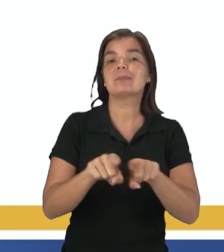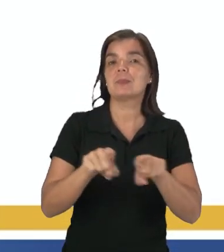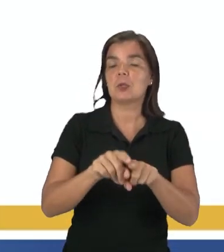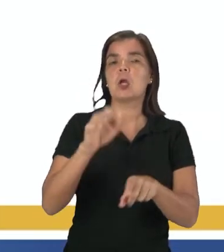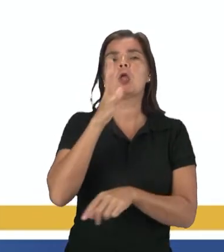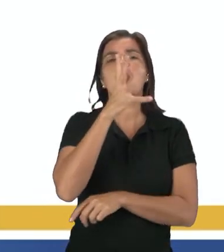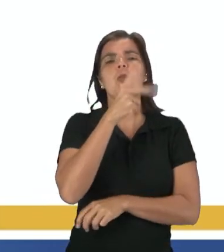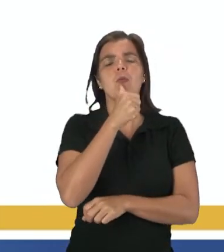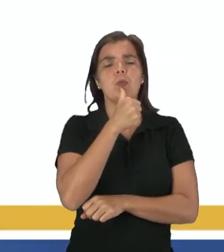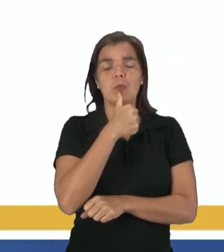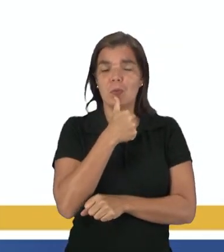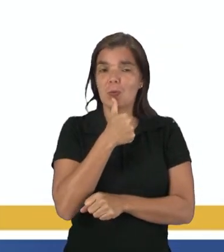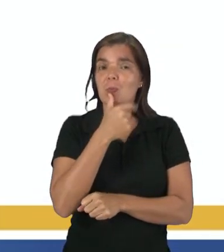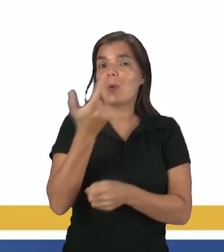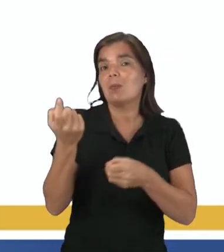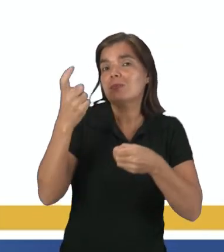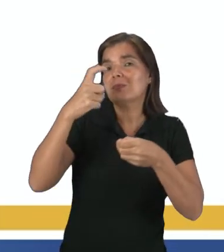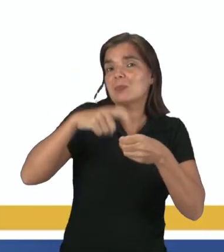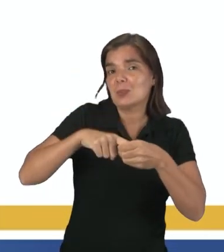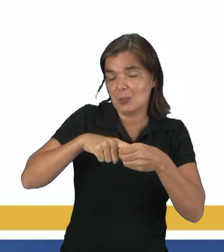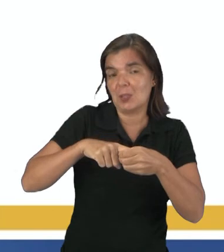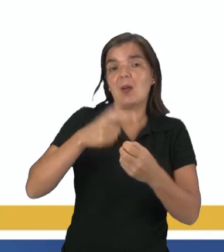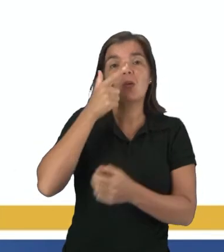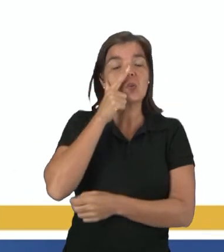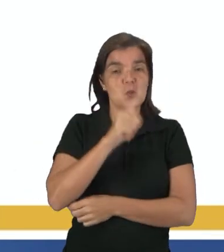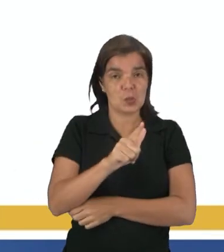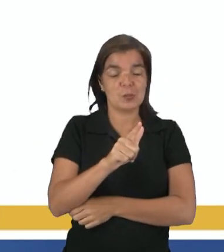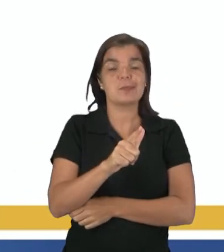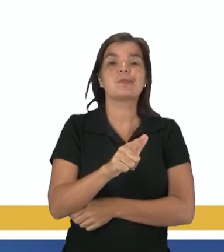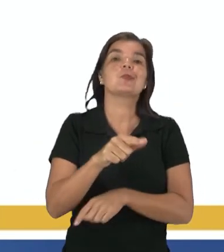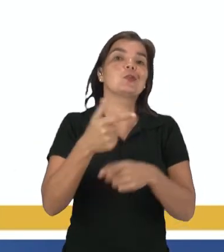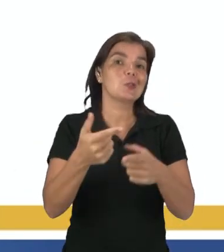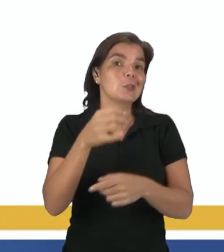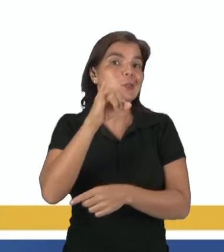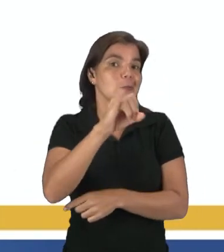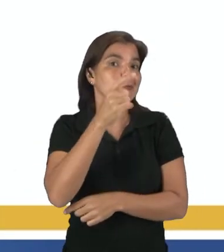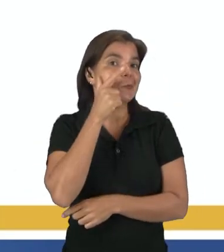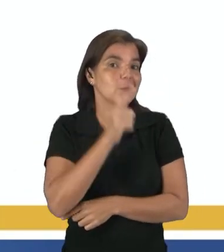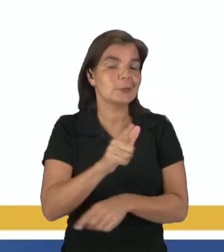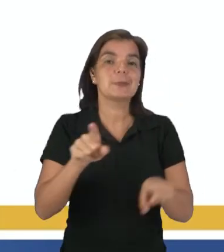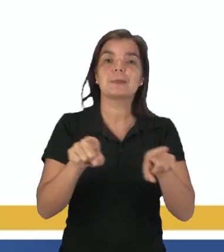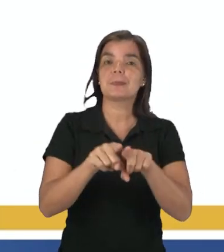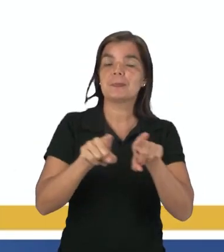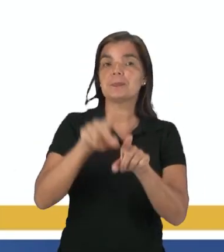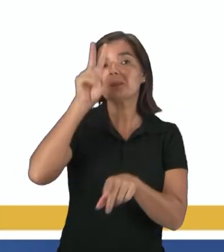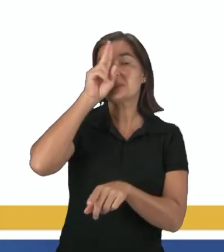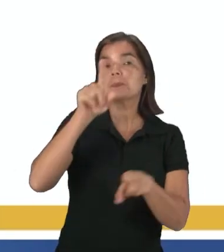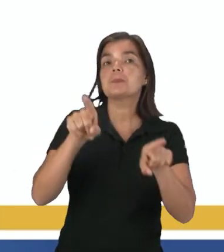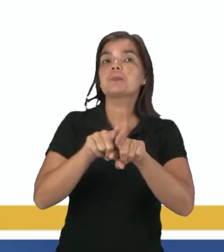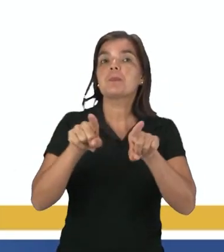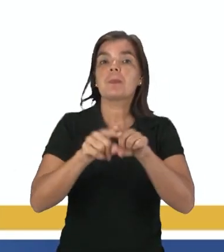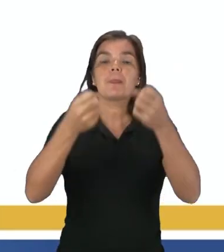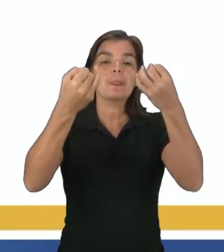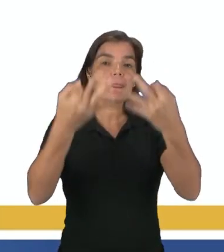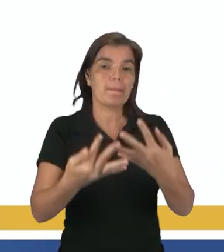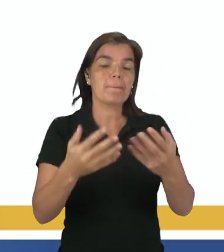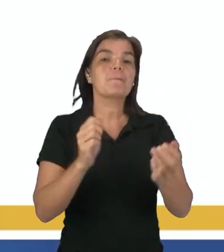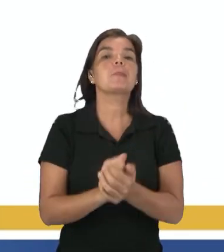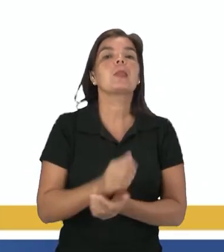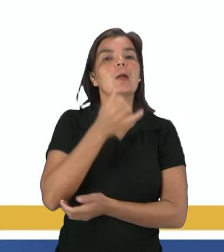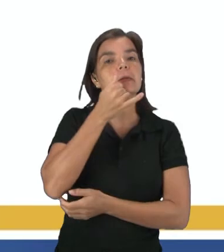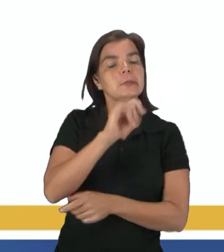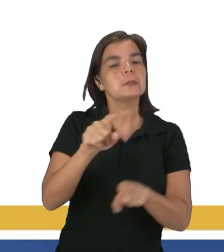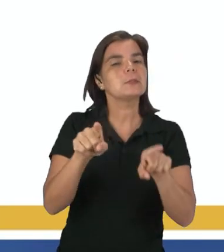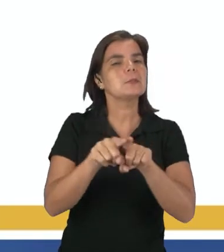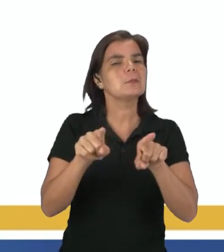e que demoram milhões de anos para conseguir se recuperar, e quando consegue, tá? Lembrando também que quando a gente fala dessas